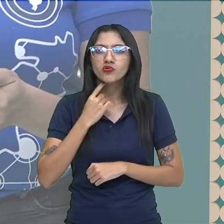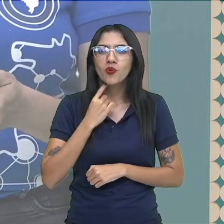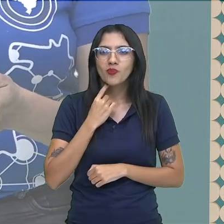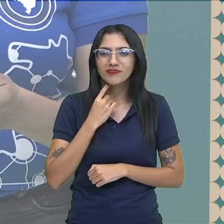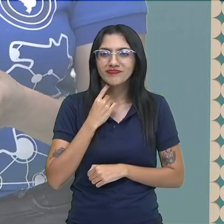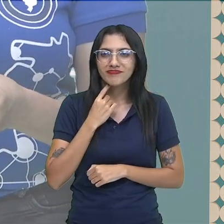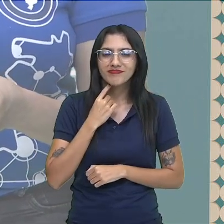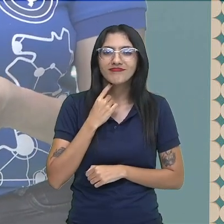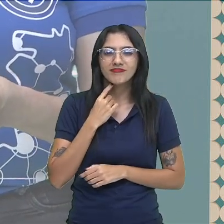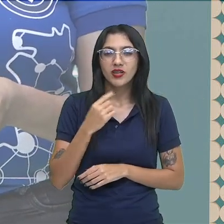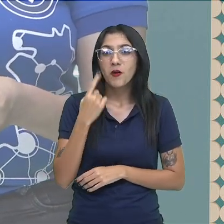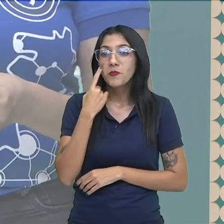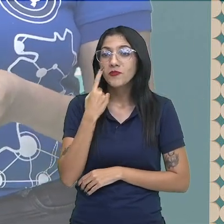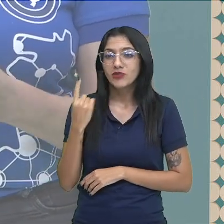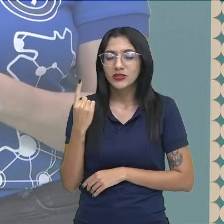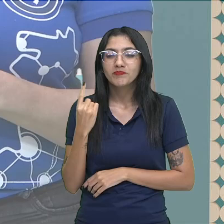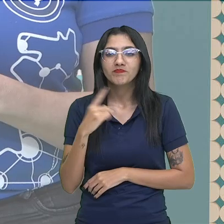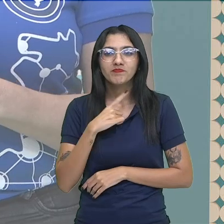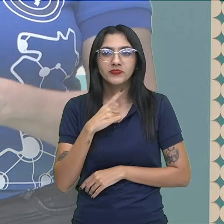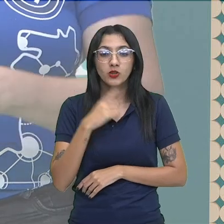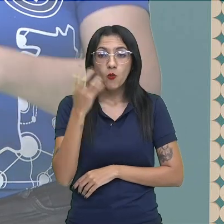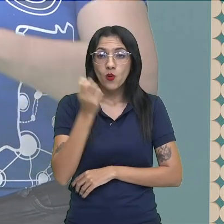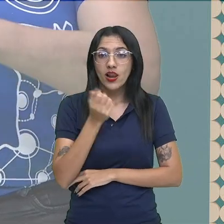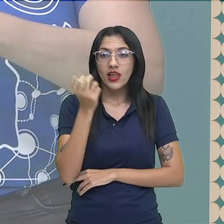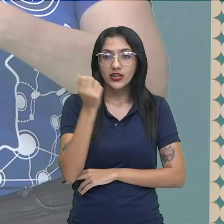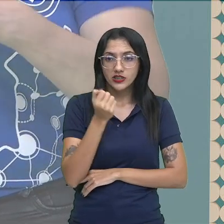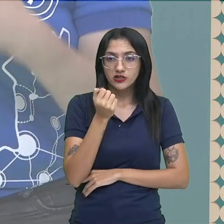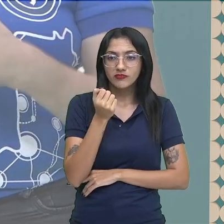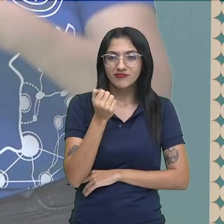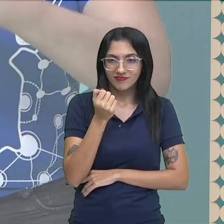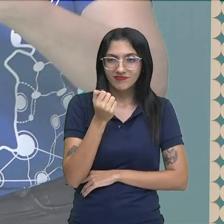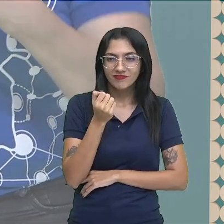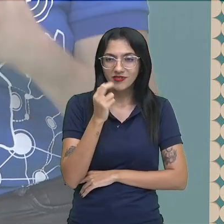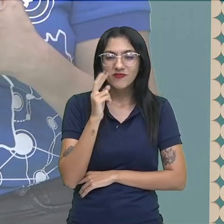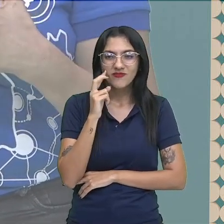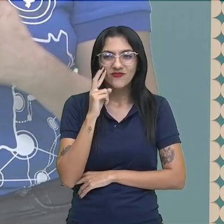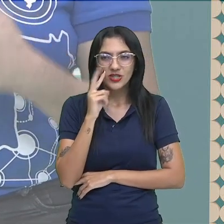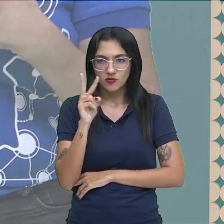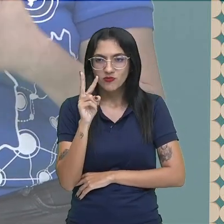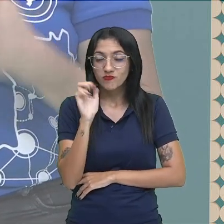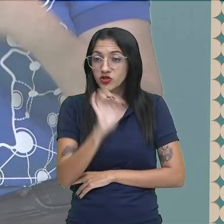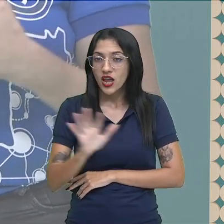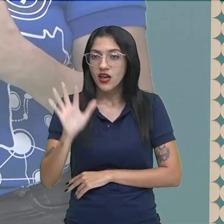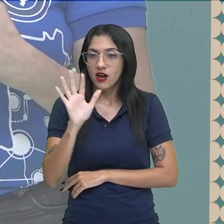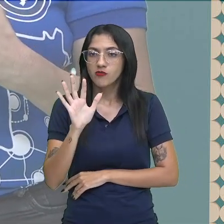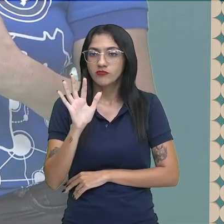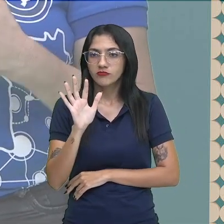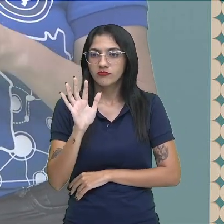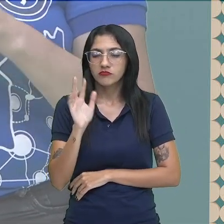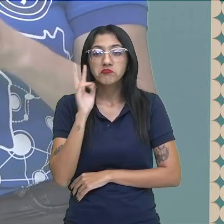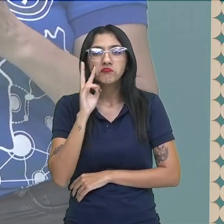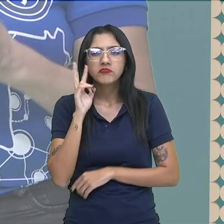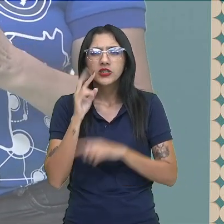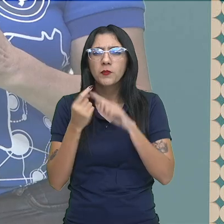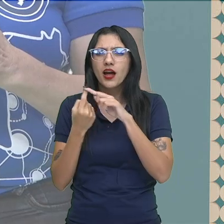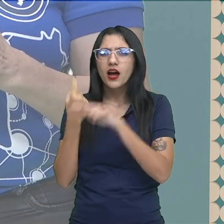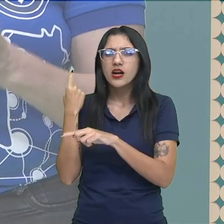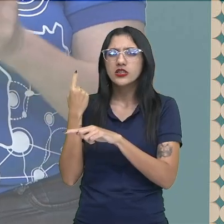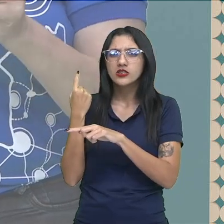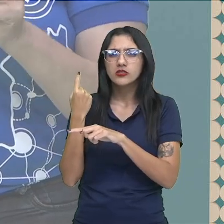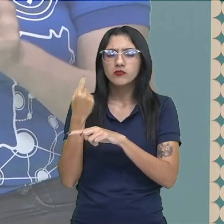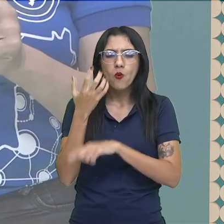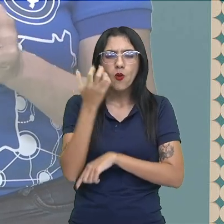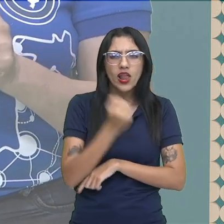estou falando do leite de modo geral, na anterior, na explicativa, sim. Falar que o leite que é branco,